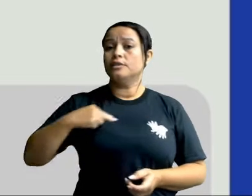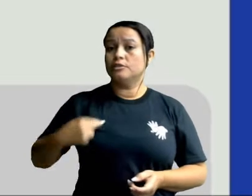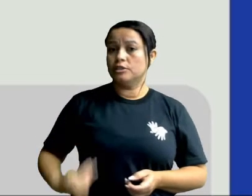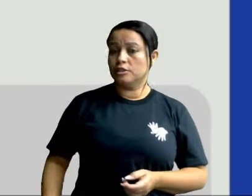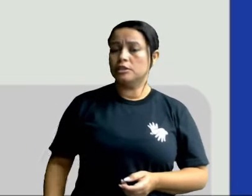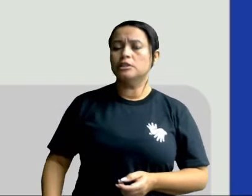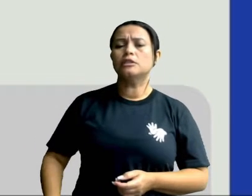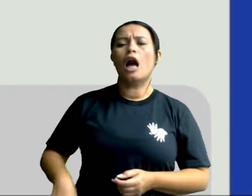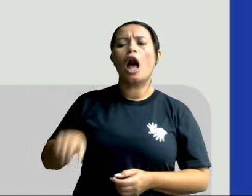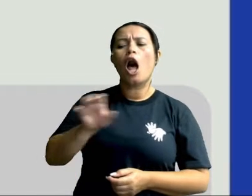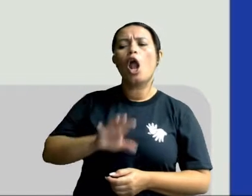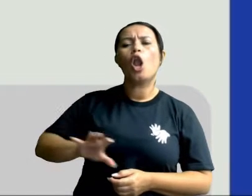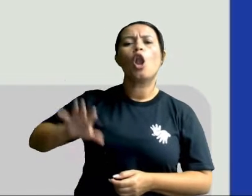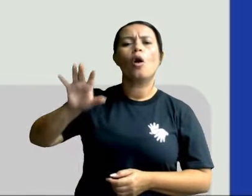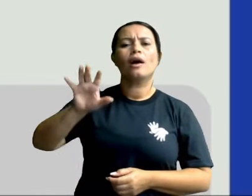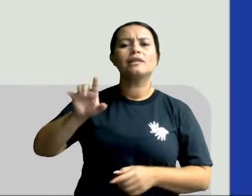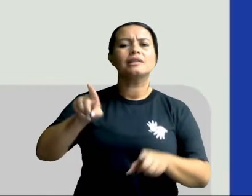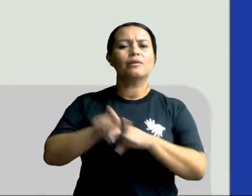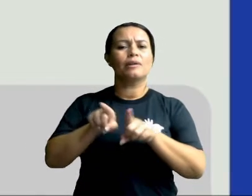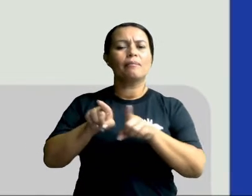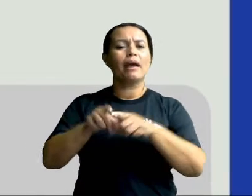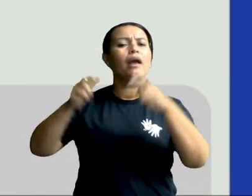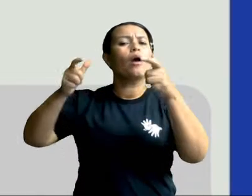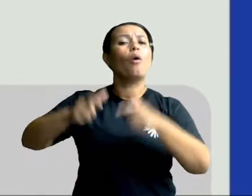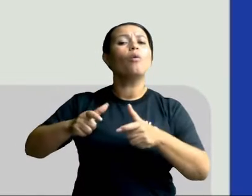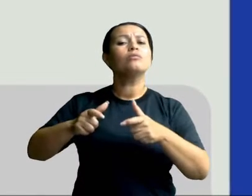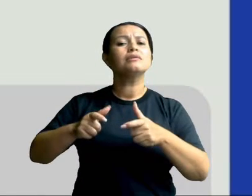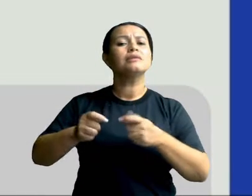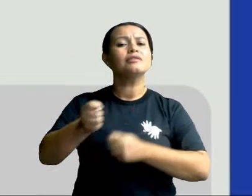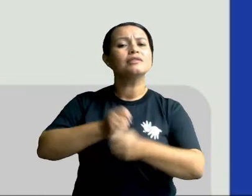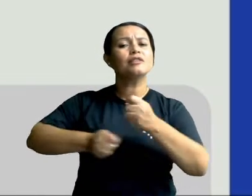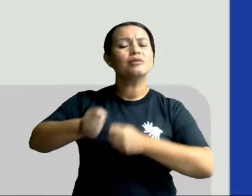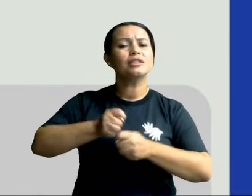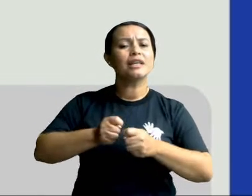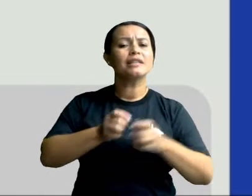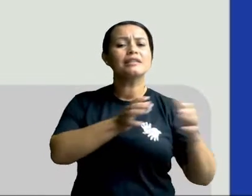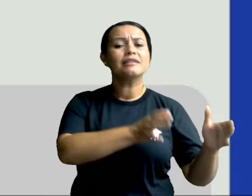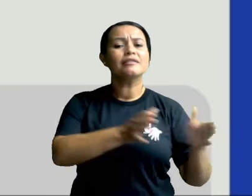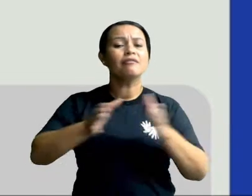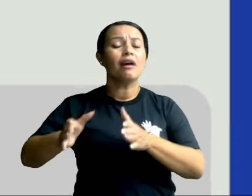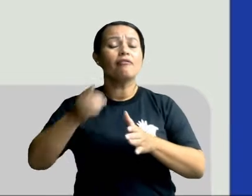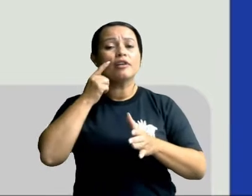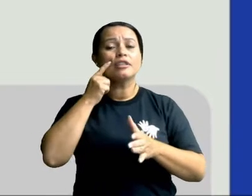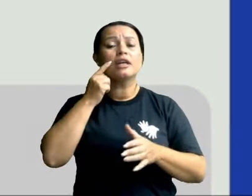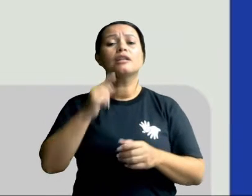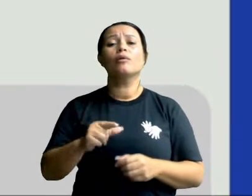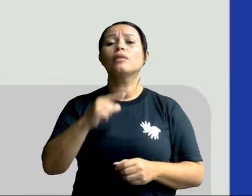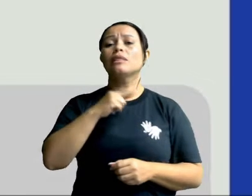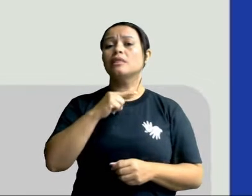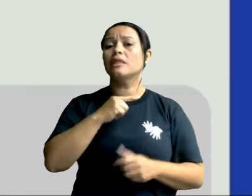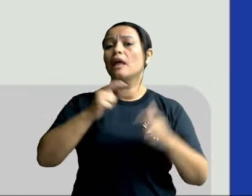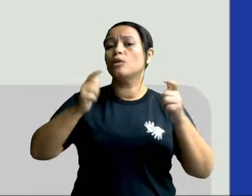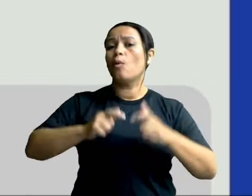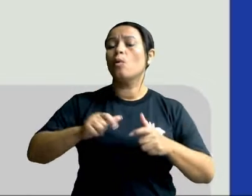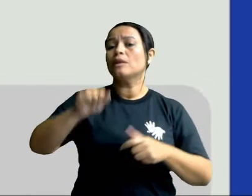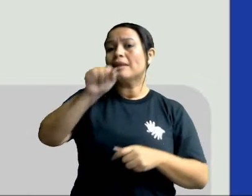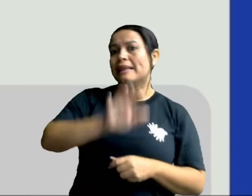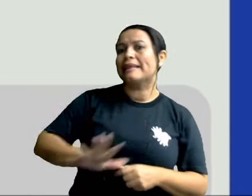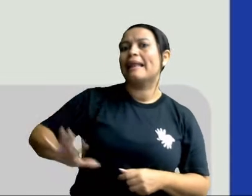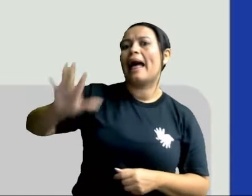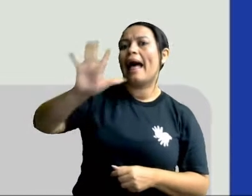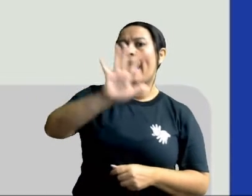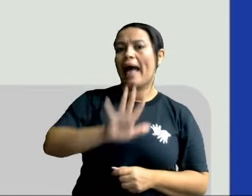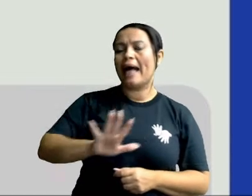China, localização e divisão administrativa. A República Popular da China, localizada na